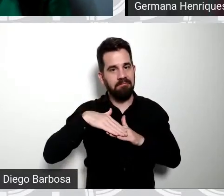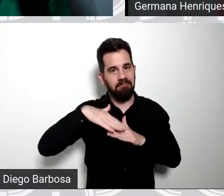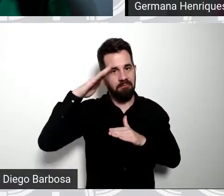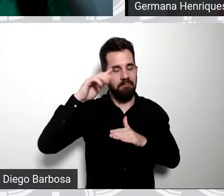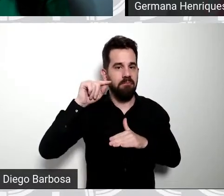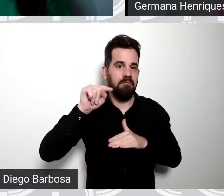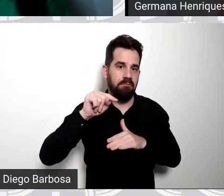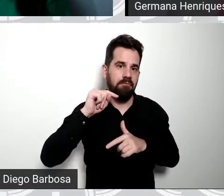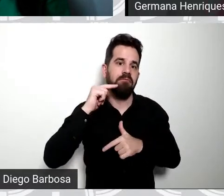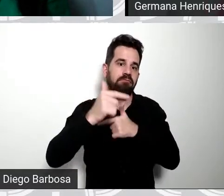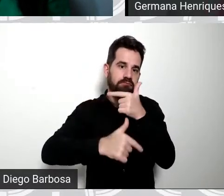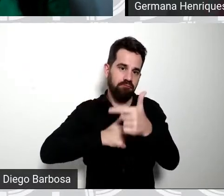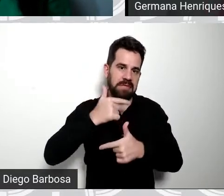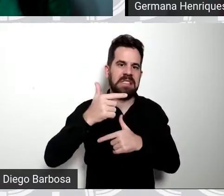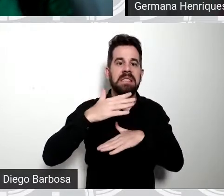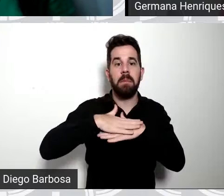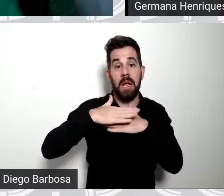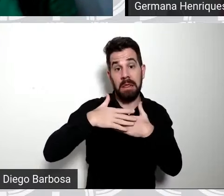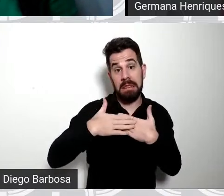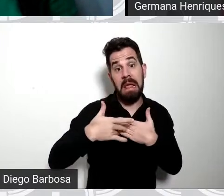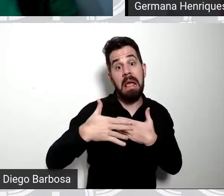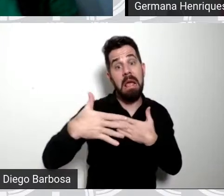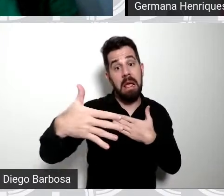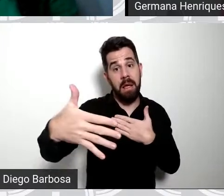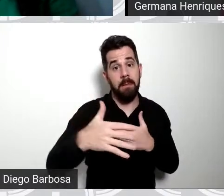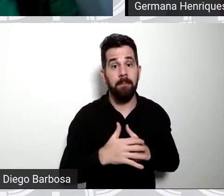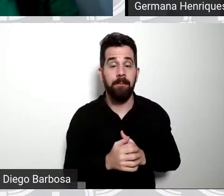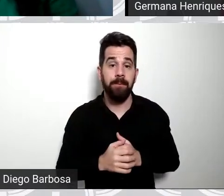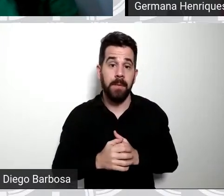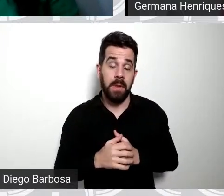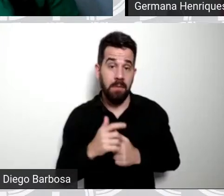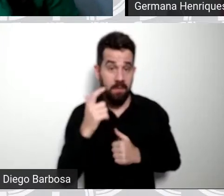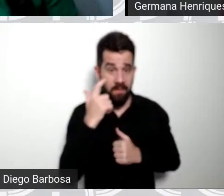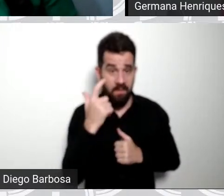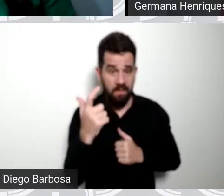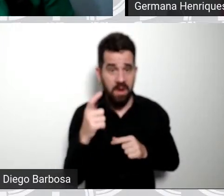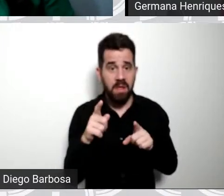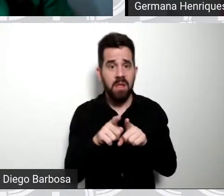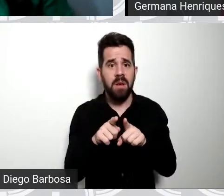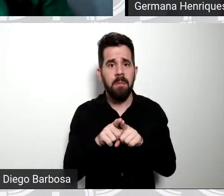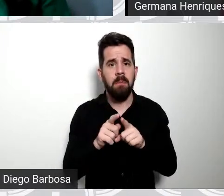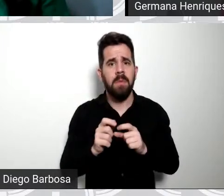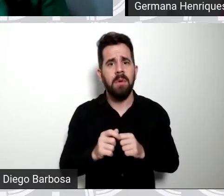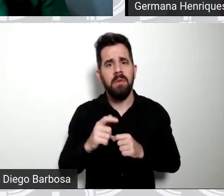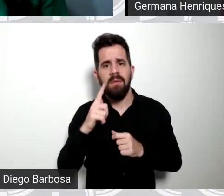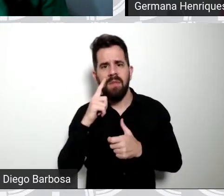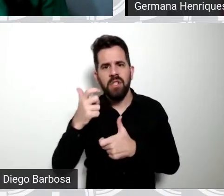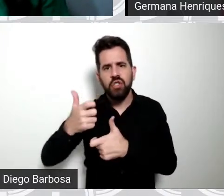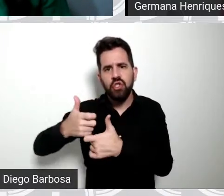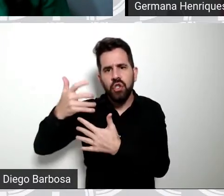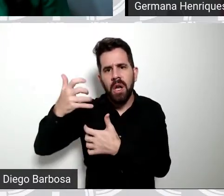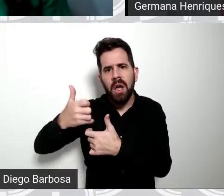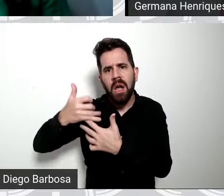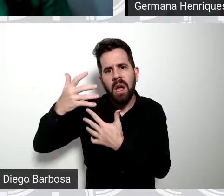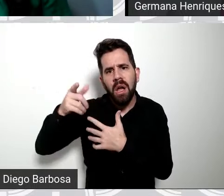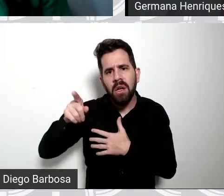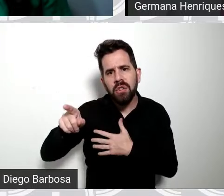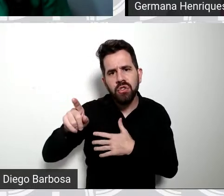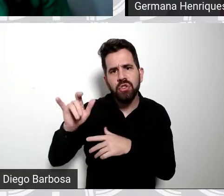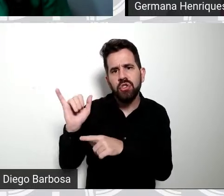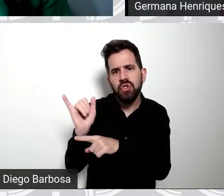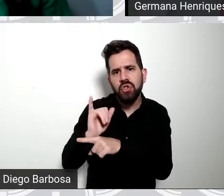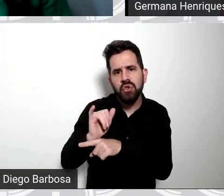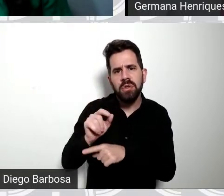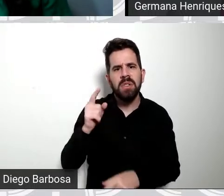mais duradoura. Estou vendo aqui o chat, Patrícia. Ah. Eu acho que a